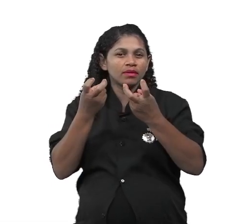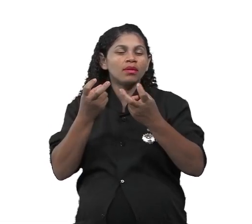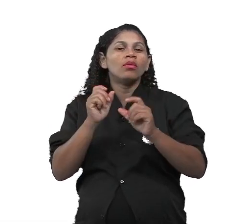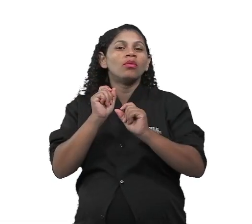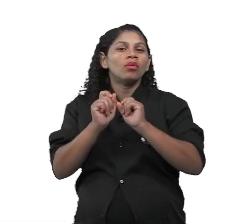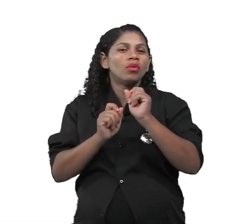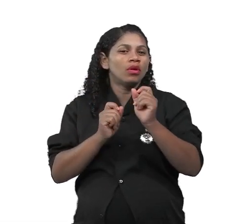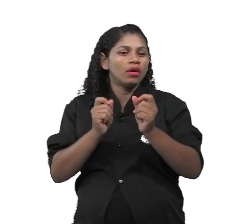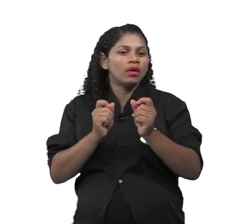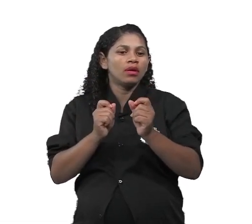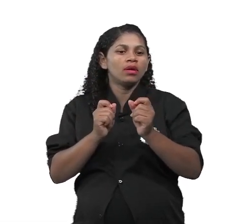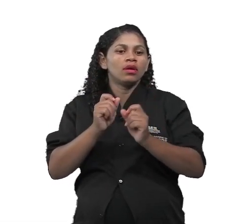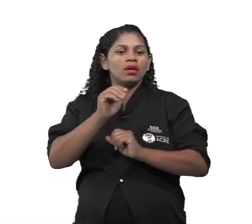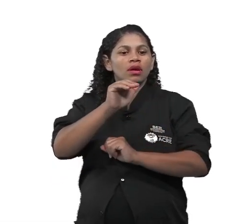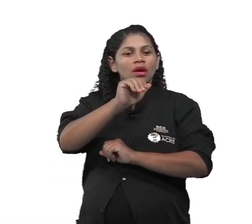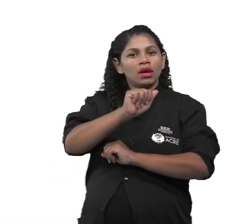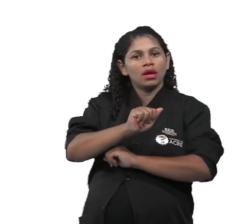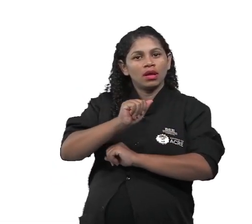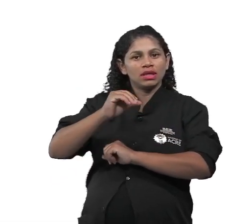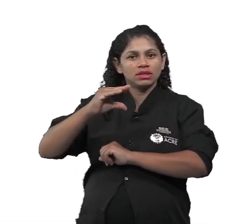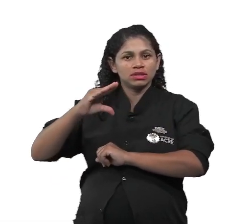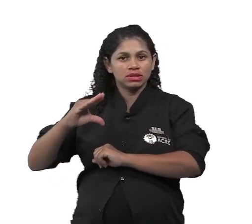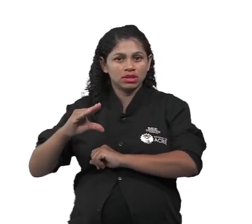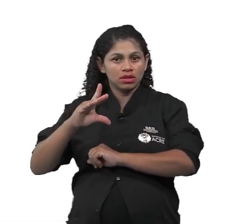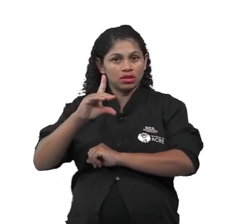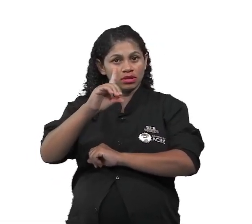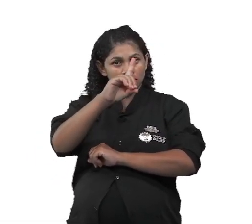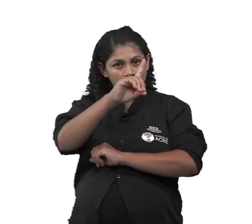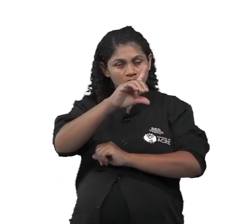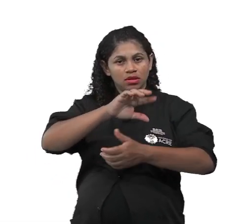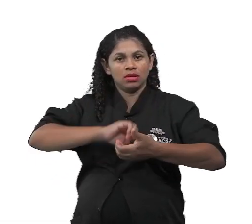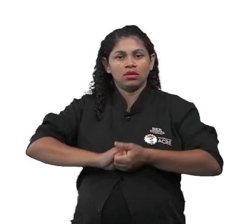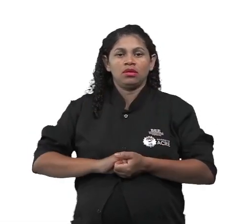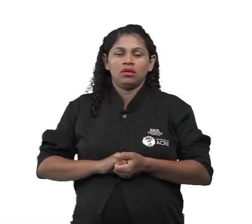agora com base ACD